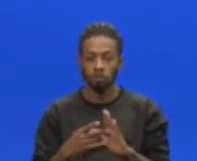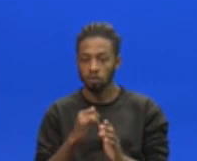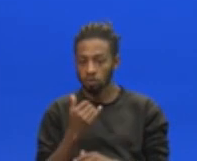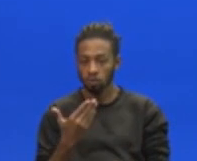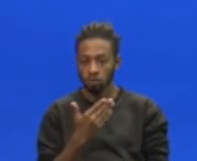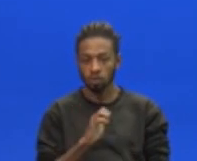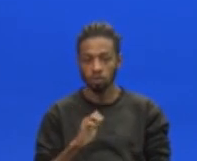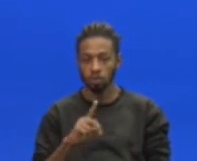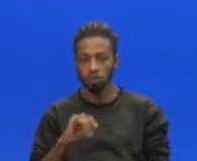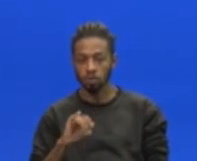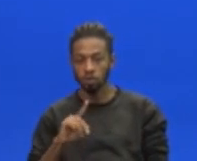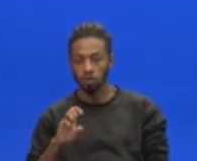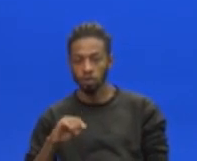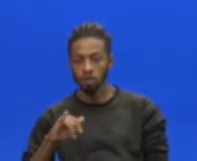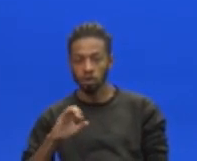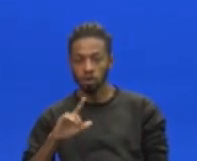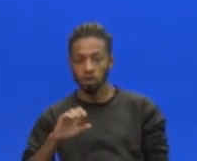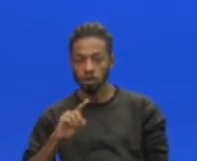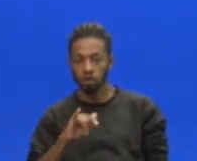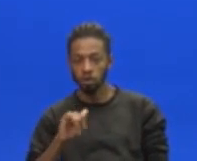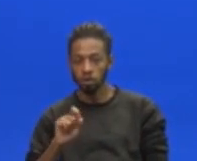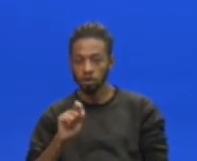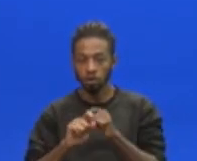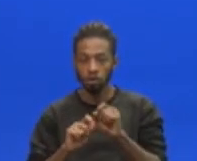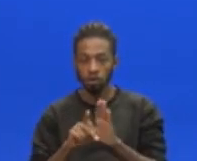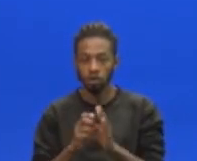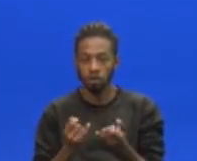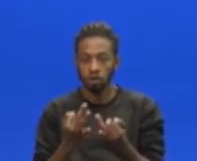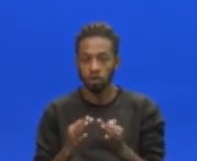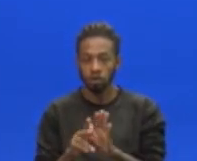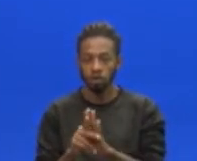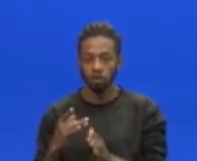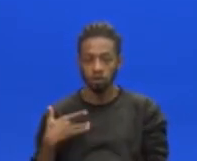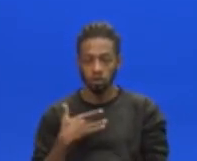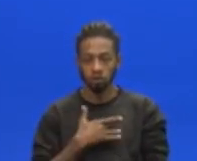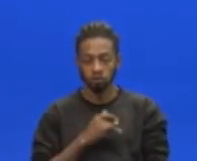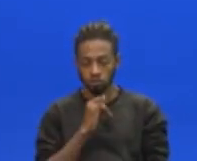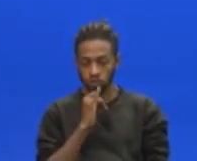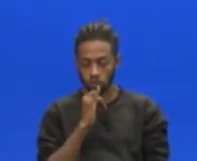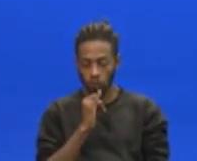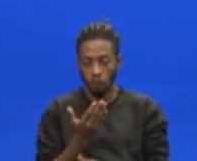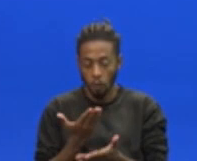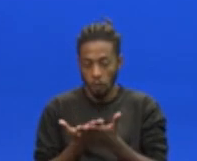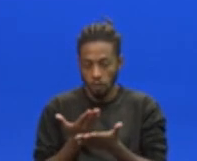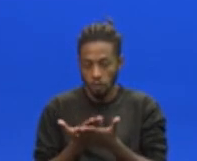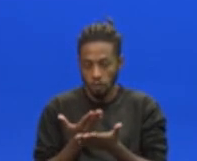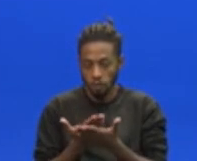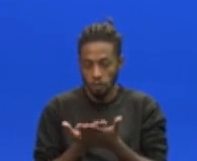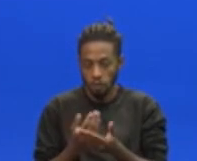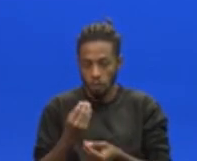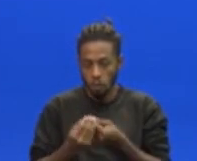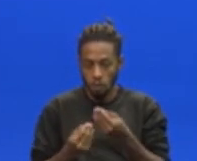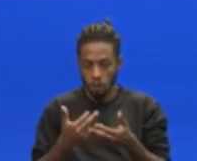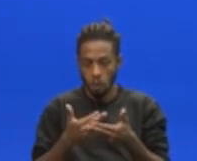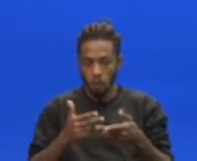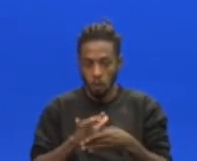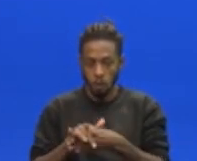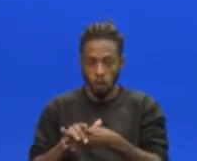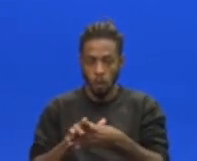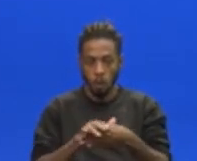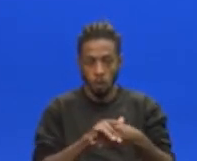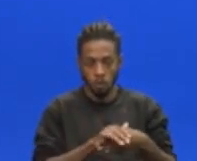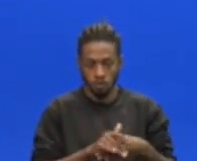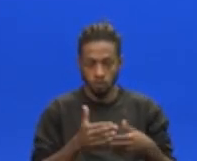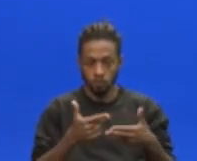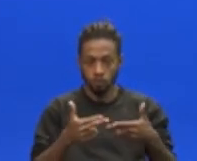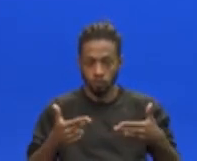epidemiologia como a abordagem dos fenômenos da saúde e doença. Então, a epidemiologia nada mais é do que o estudo das doenças e de